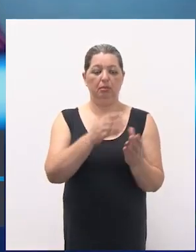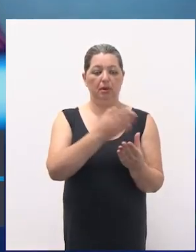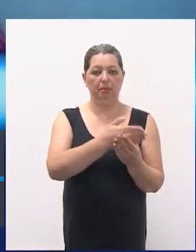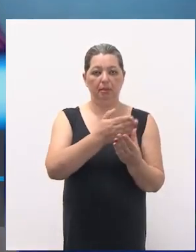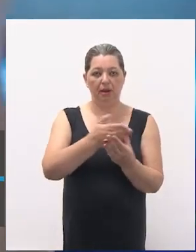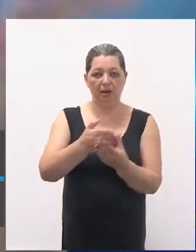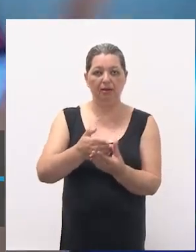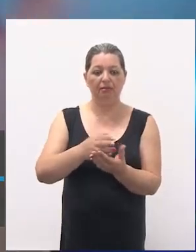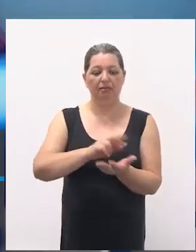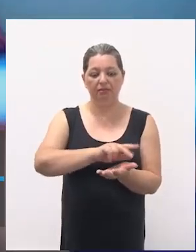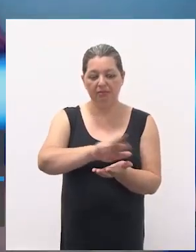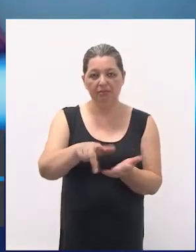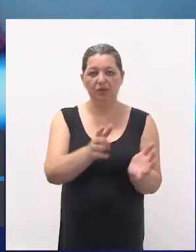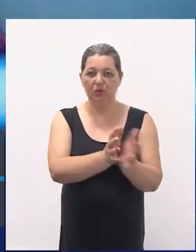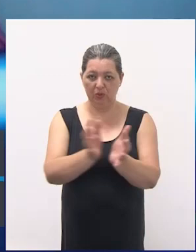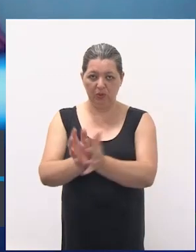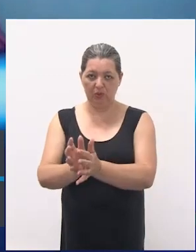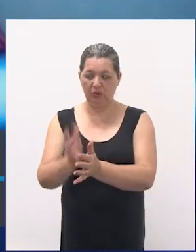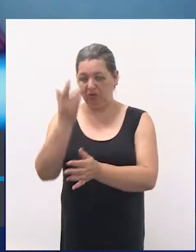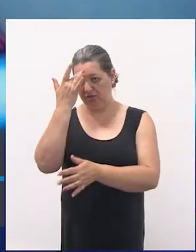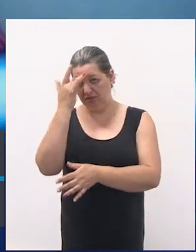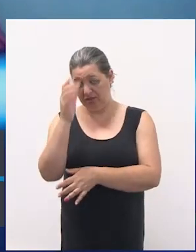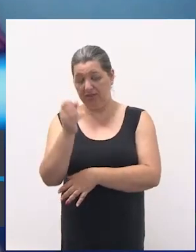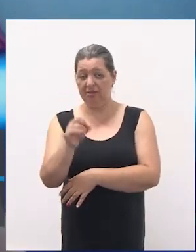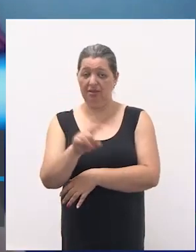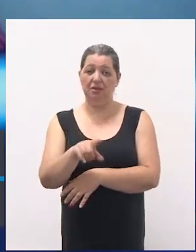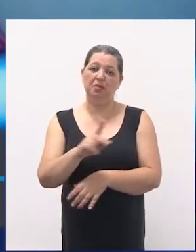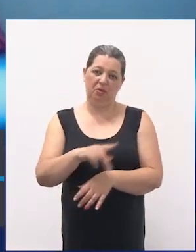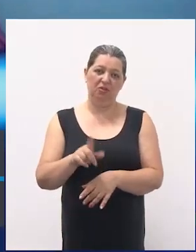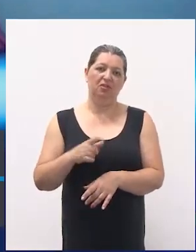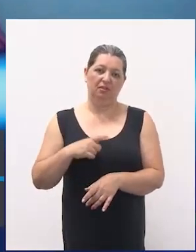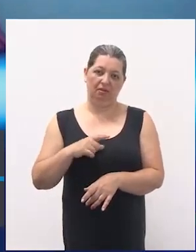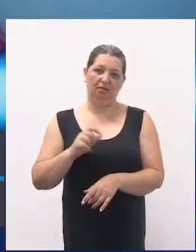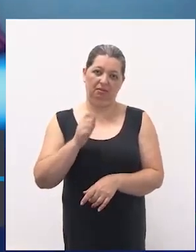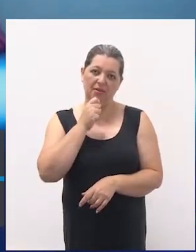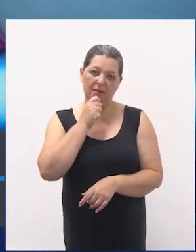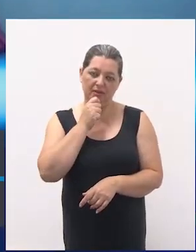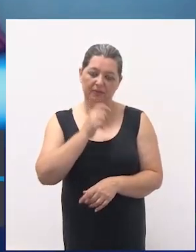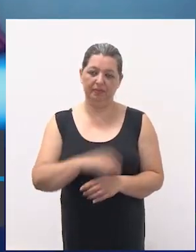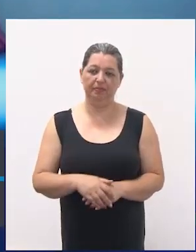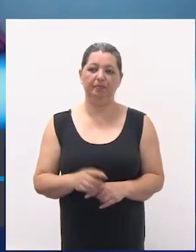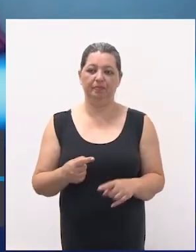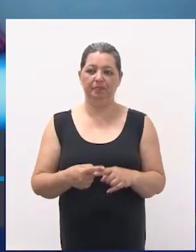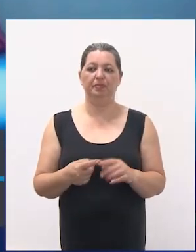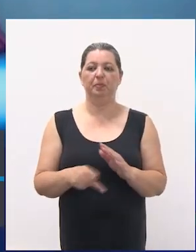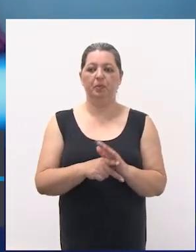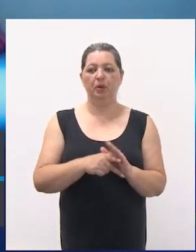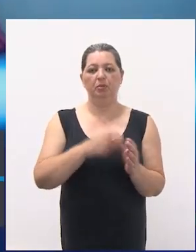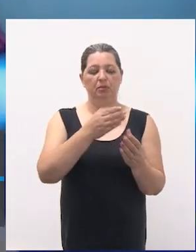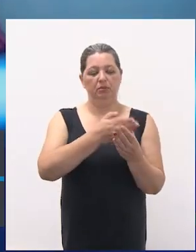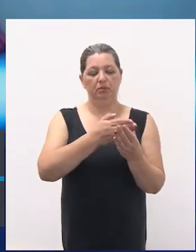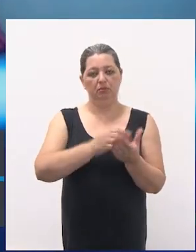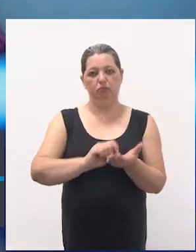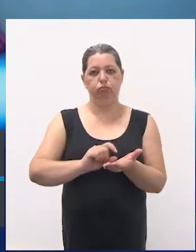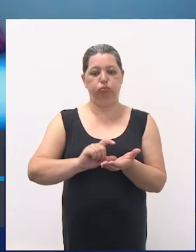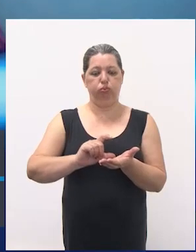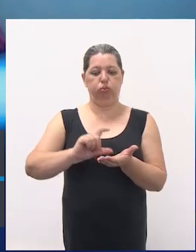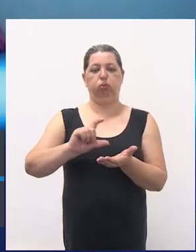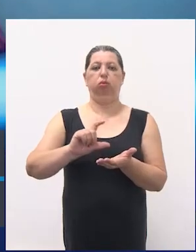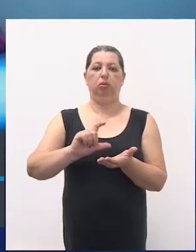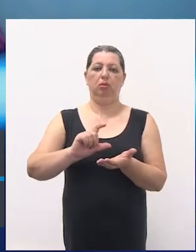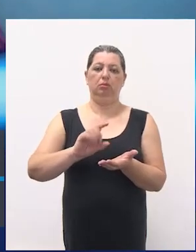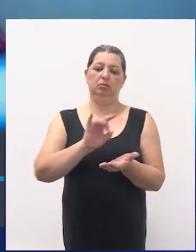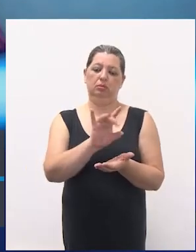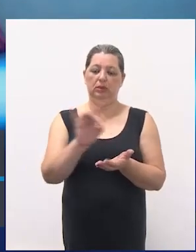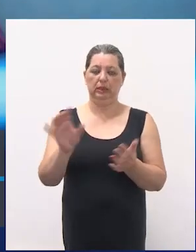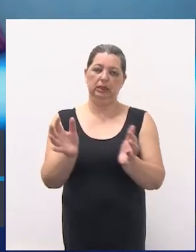turma. Não sei se você aí, professor, ainda tem, mas eu tinha pastinha física, né? Cheia de papel, de ficha para cada